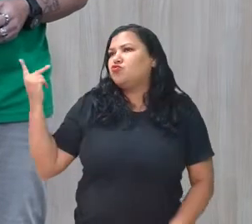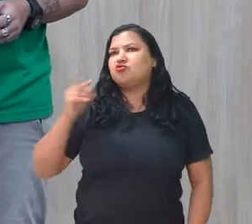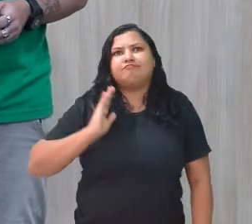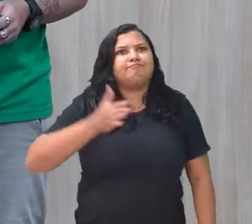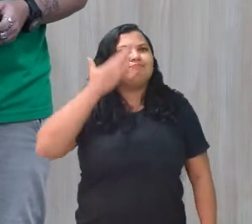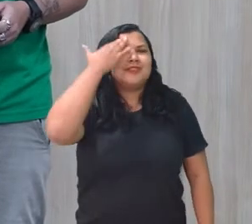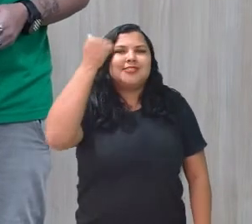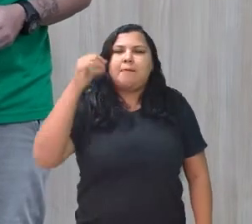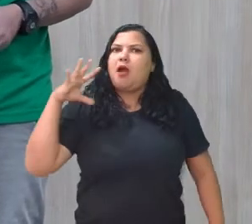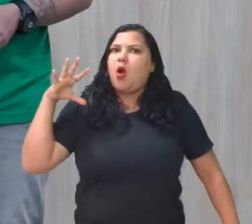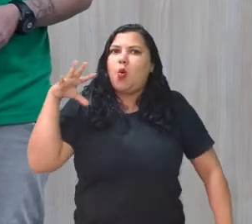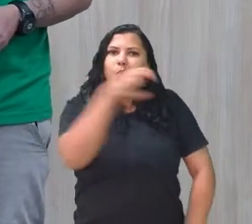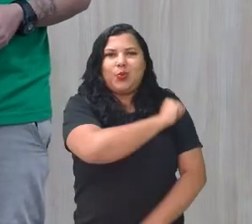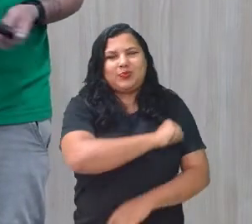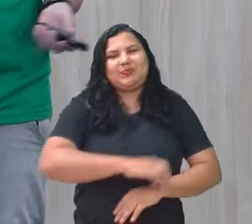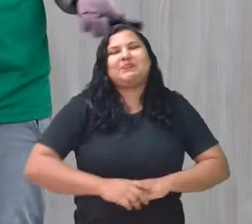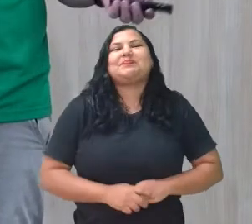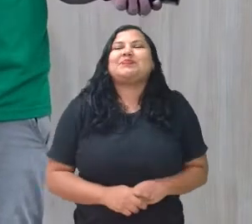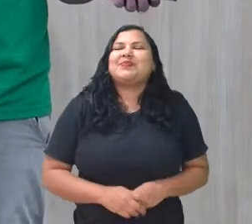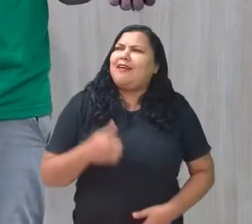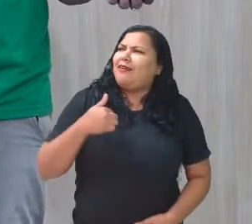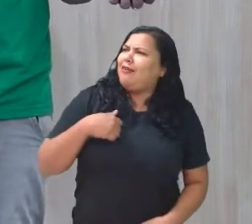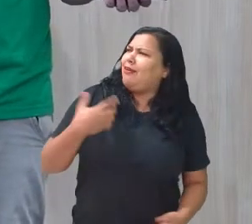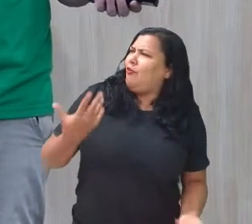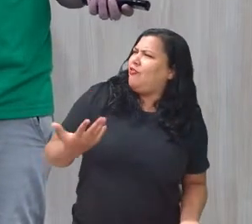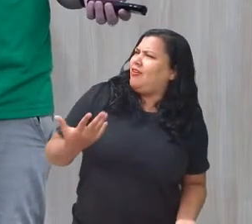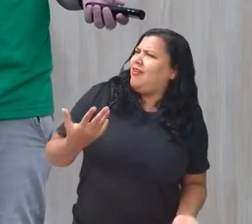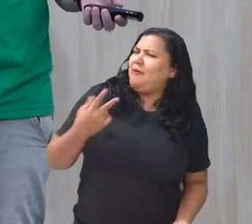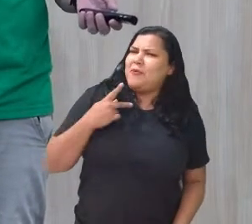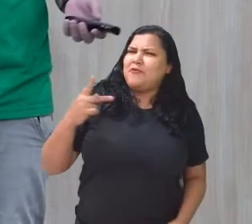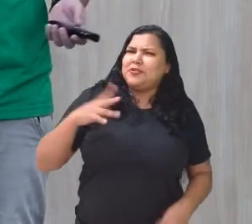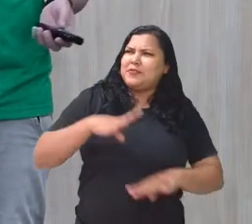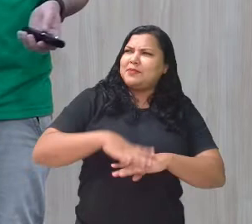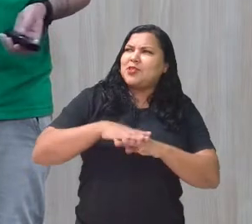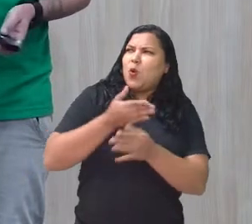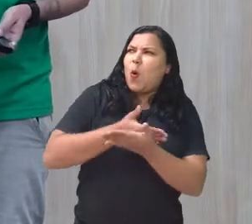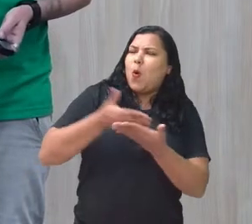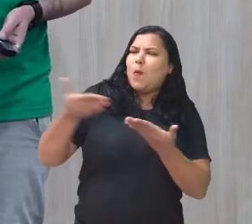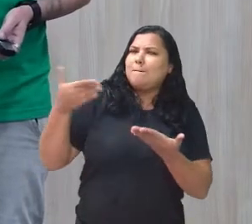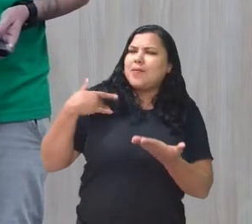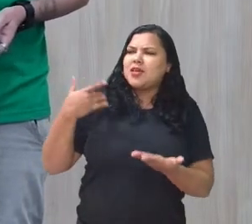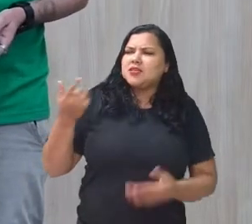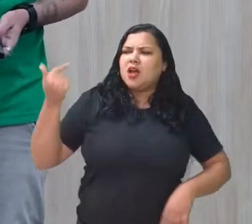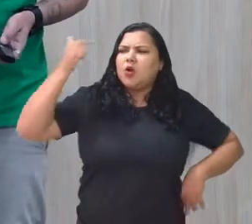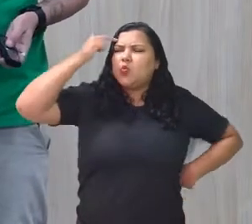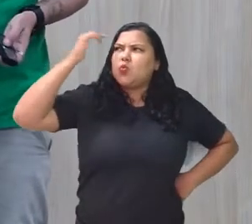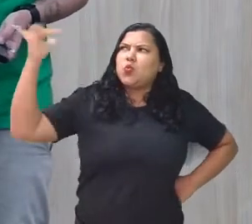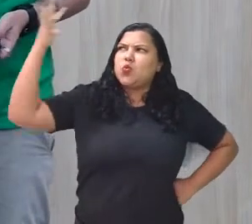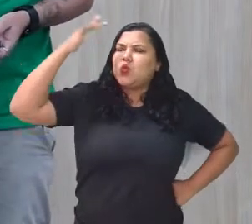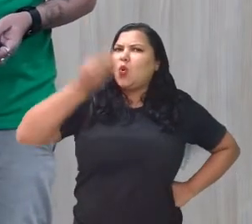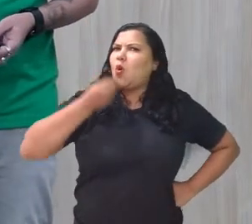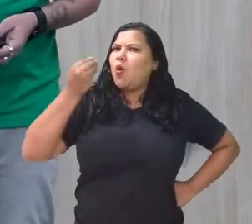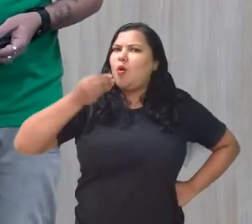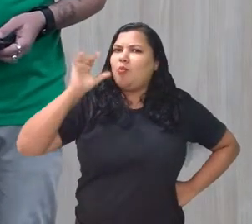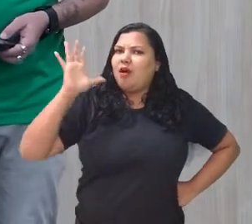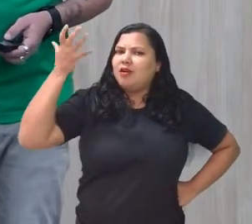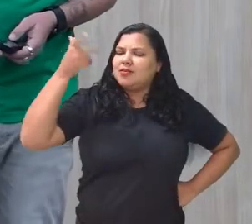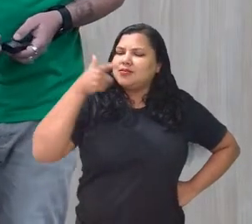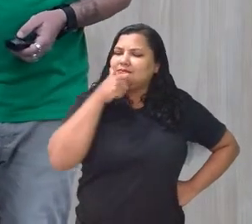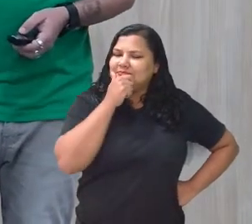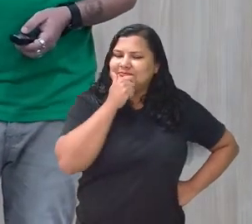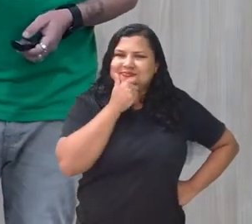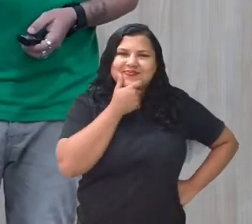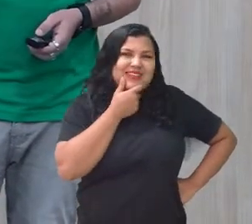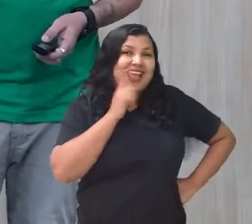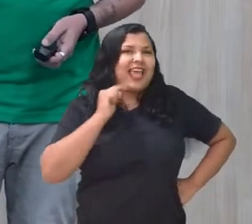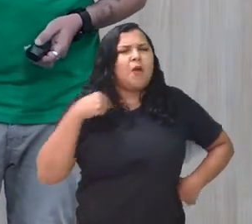ó, rapidinho deram a resposta e eu, como professor de matemática, ainda estava lá começando a pensar como é que ia chegar na resposta, né?